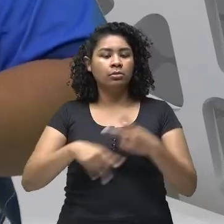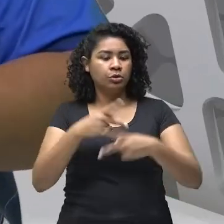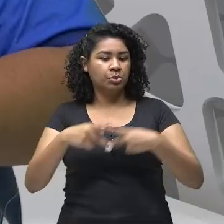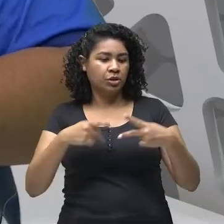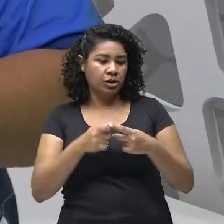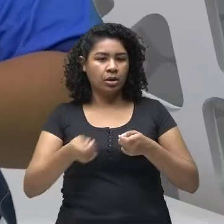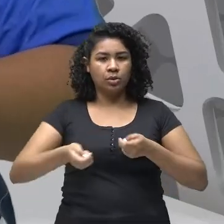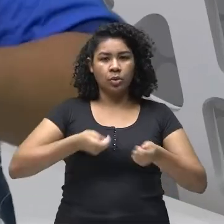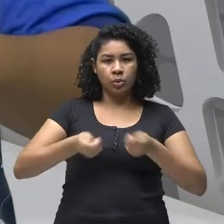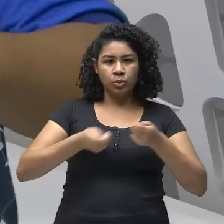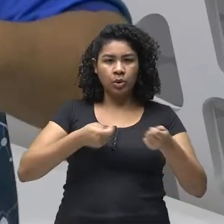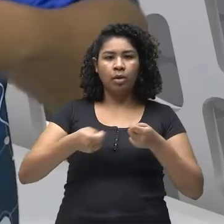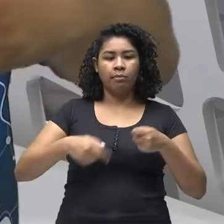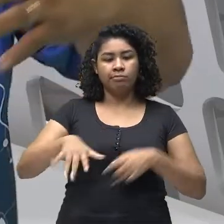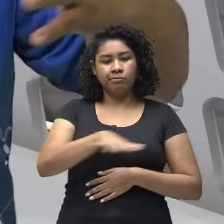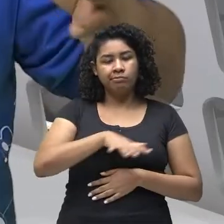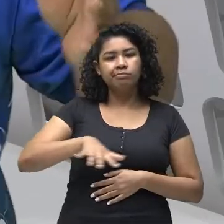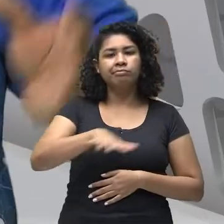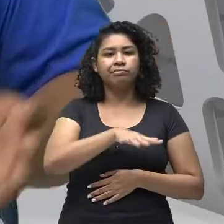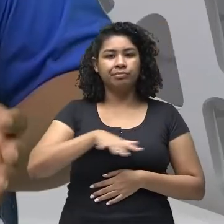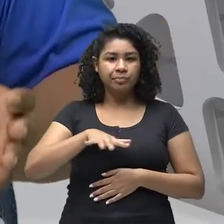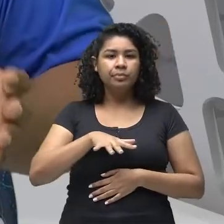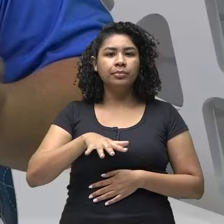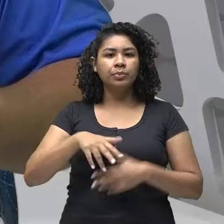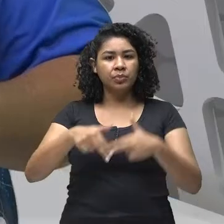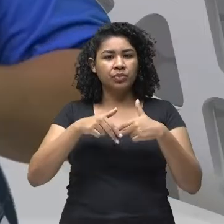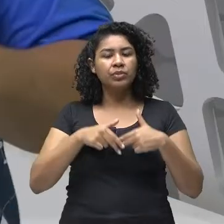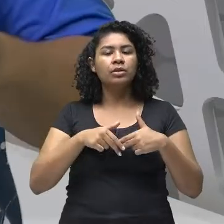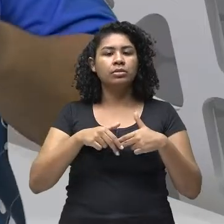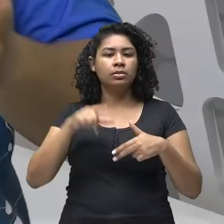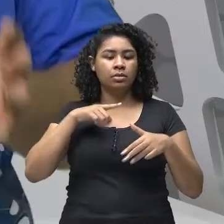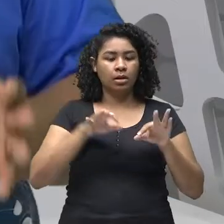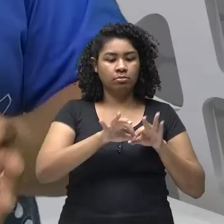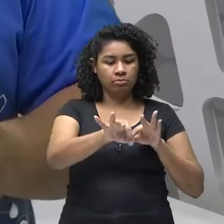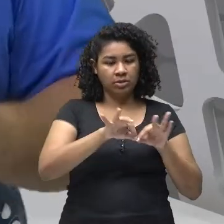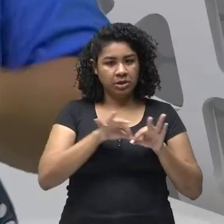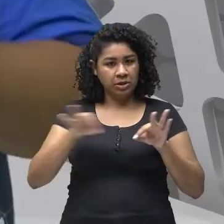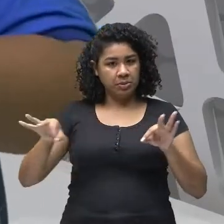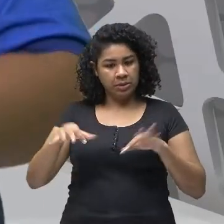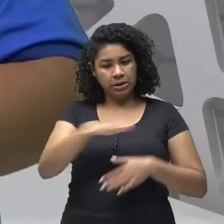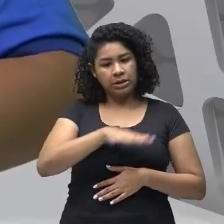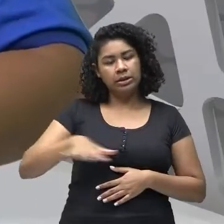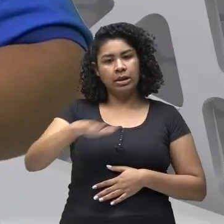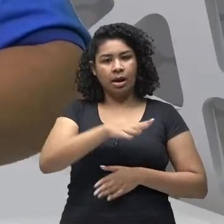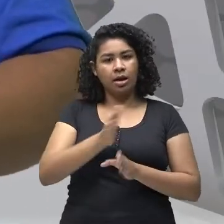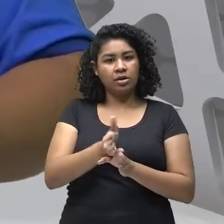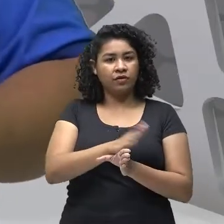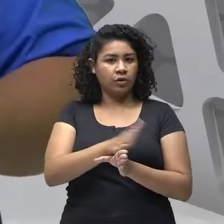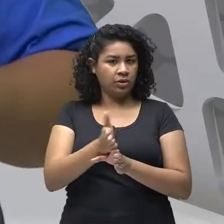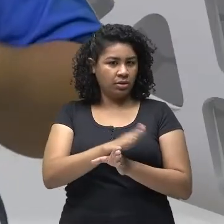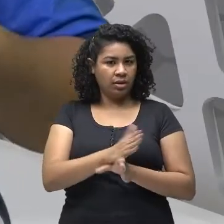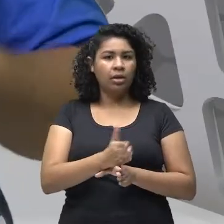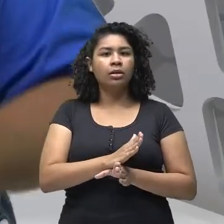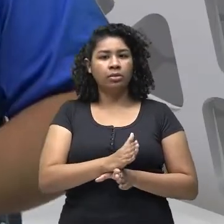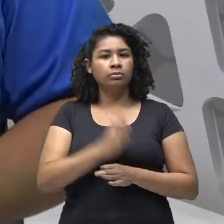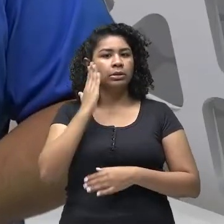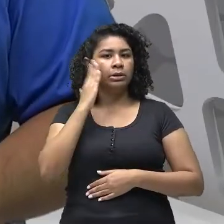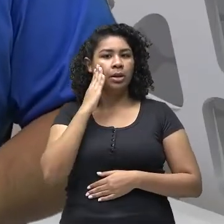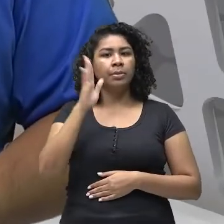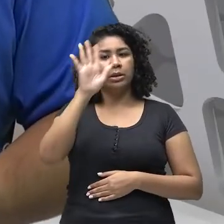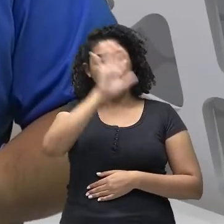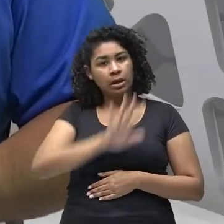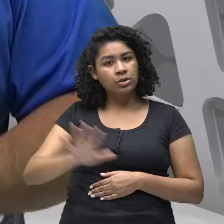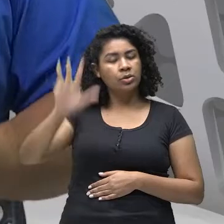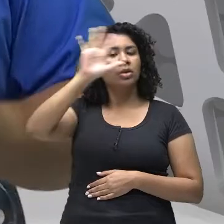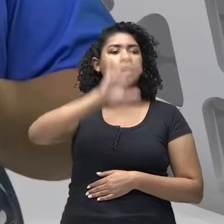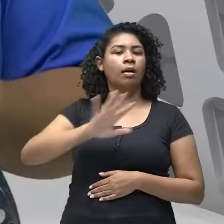claro, também a estabelecer os limites territoriais que separam o Estado Nacional de outro Estado Nacional, como também colocar em prática